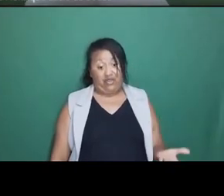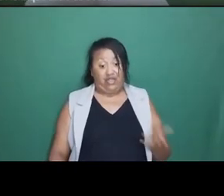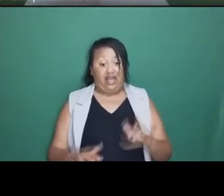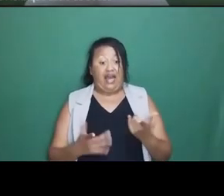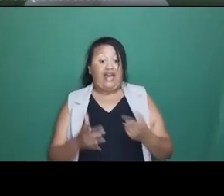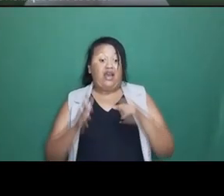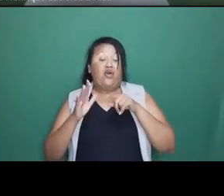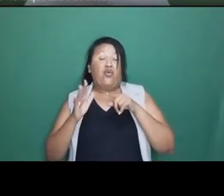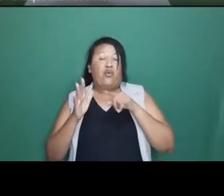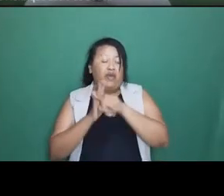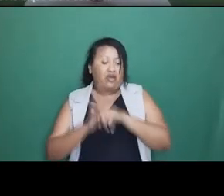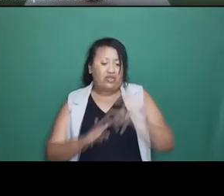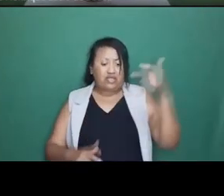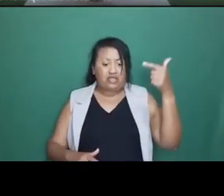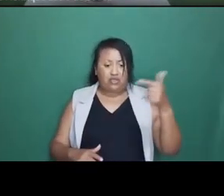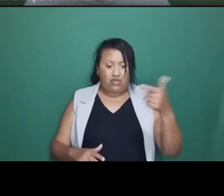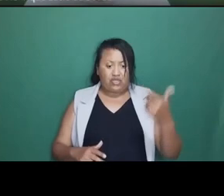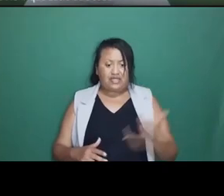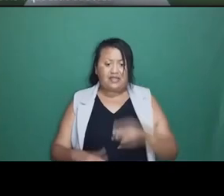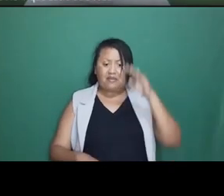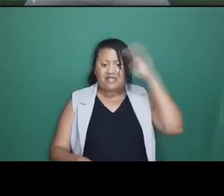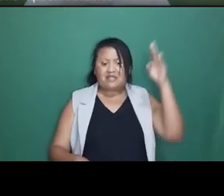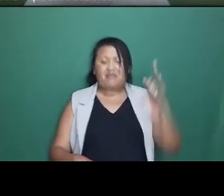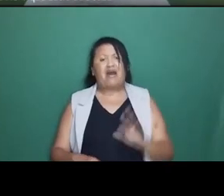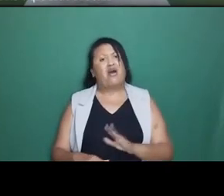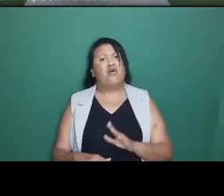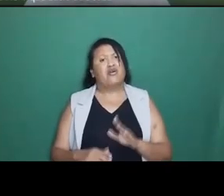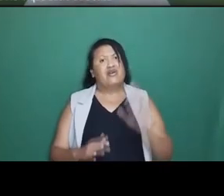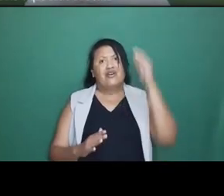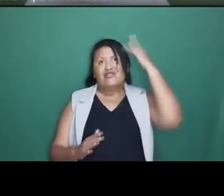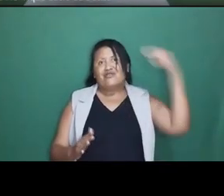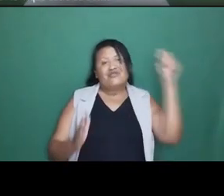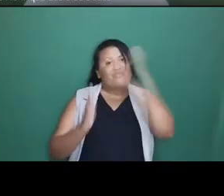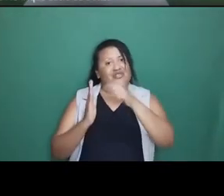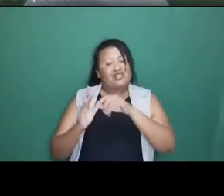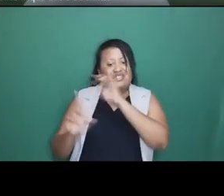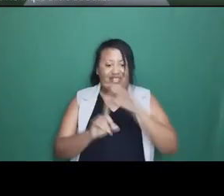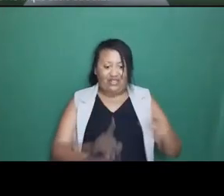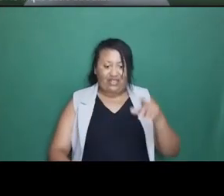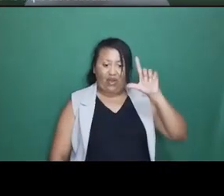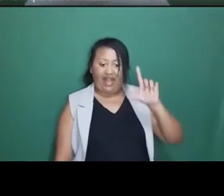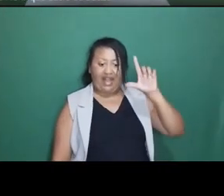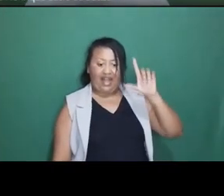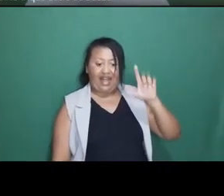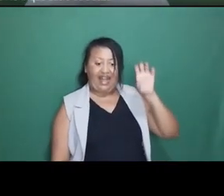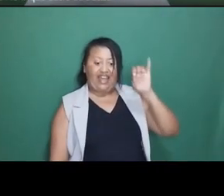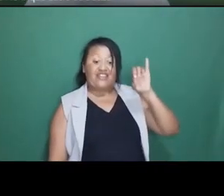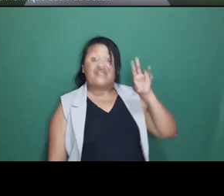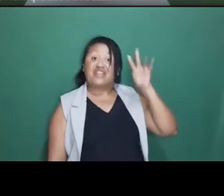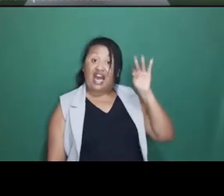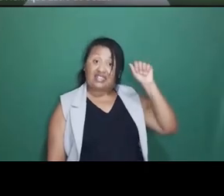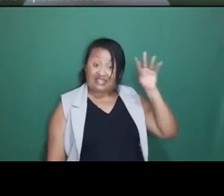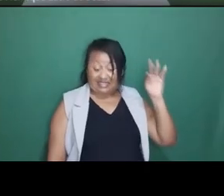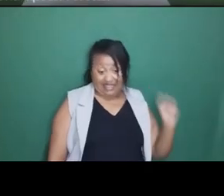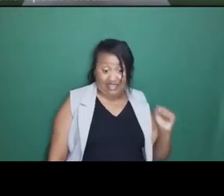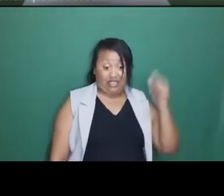obra de cada um O Leviatã é o livro escrito como as roupas no qual Hobbes vai colocar